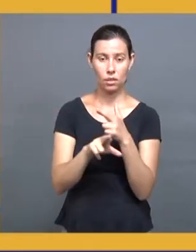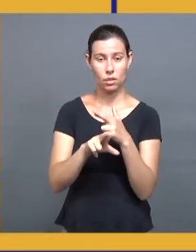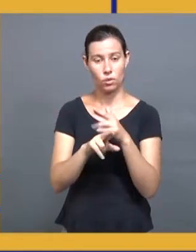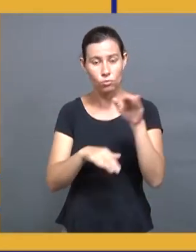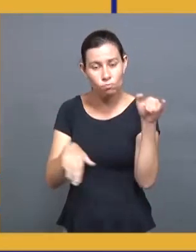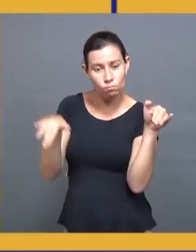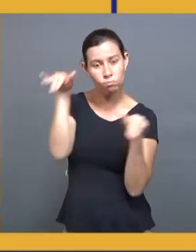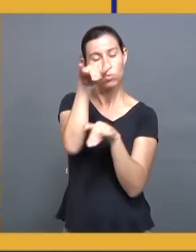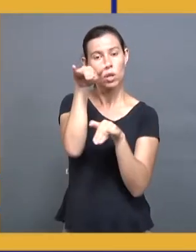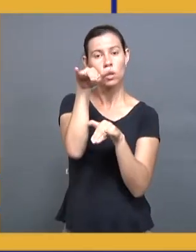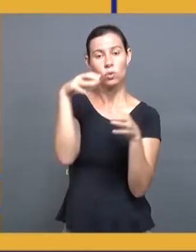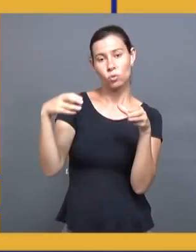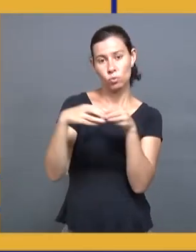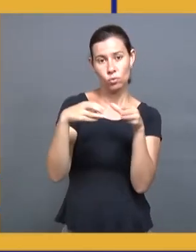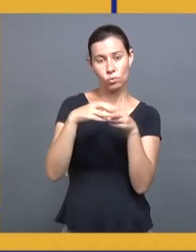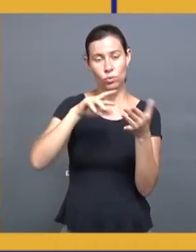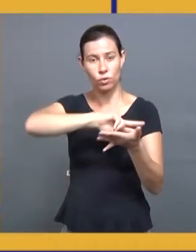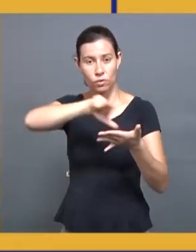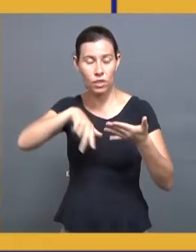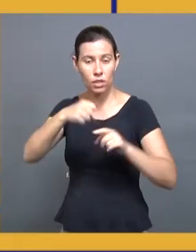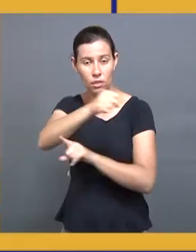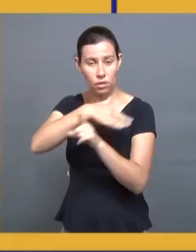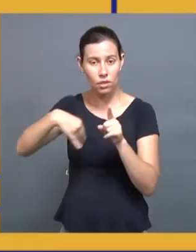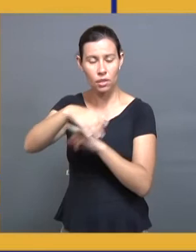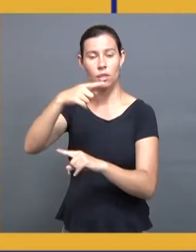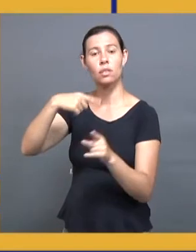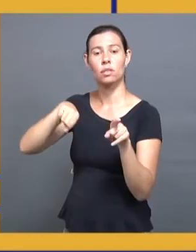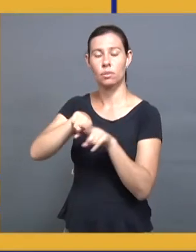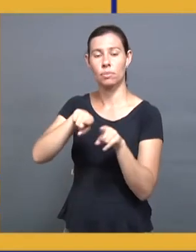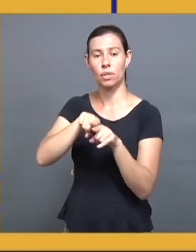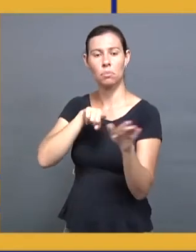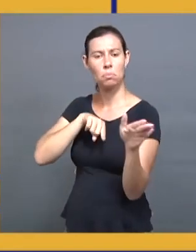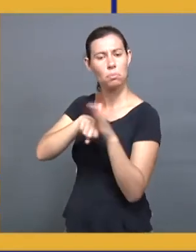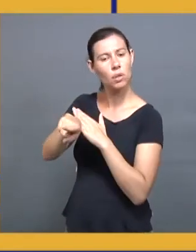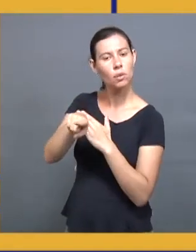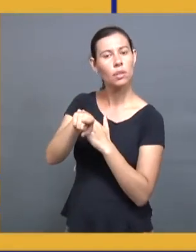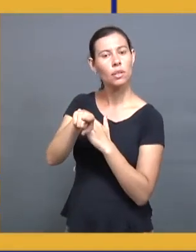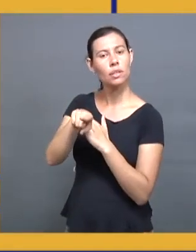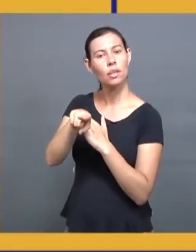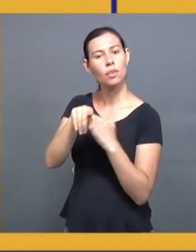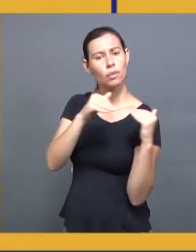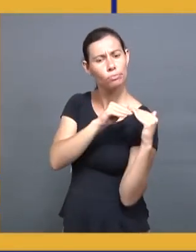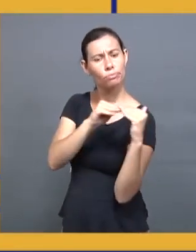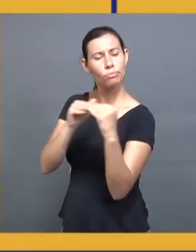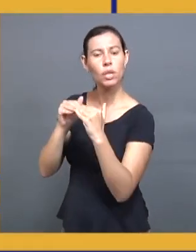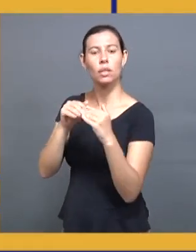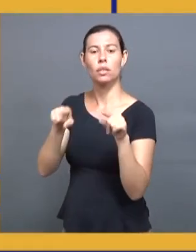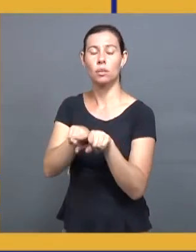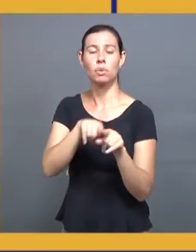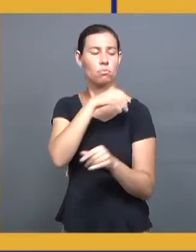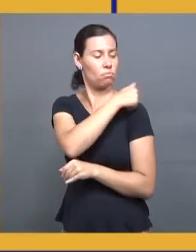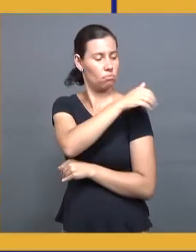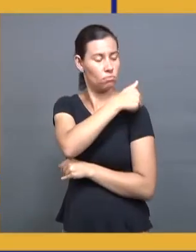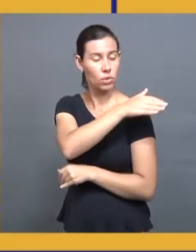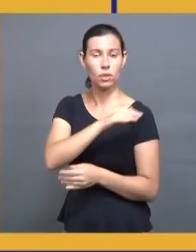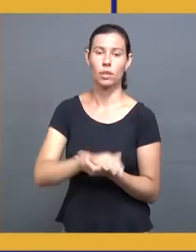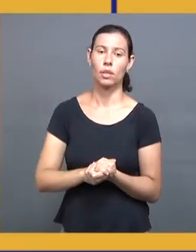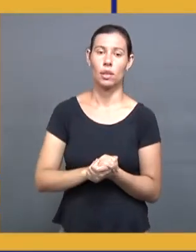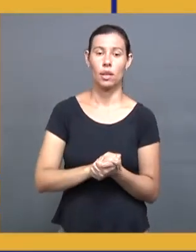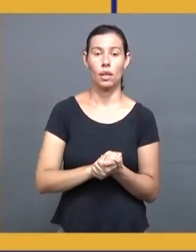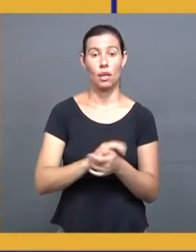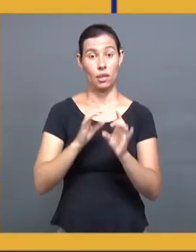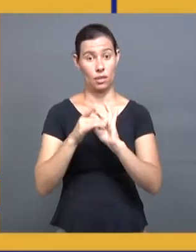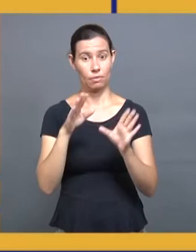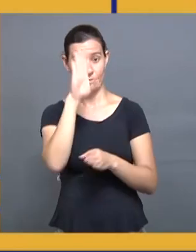diferentes grupos que compõem a sociedade e questionar a determinação de padrões e os comportamentos discriminatórios. Participe, é aberto e